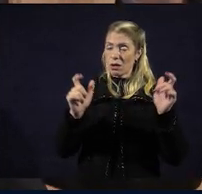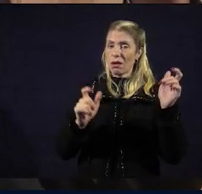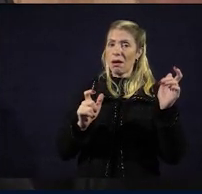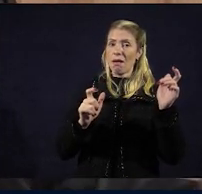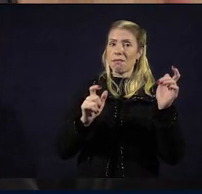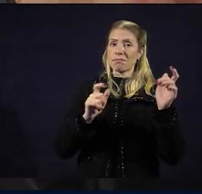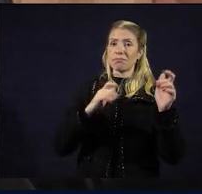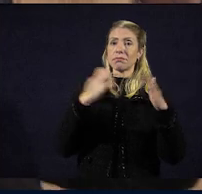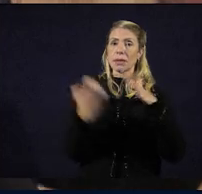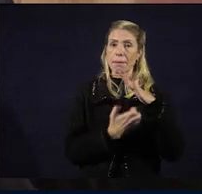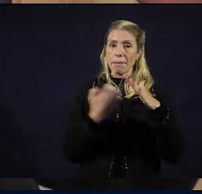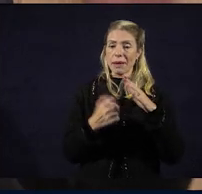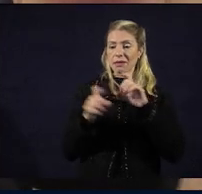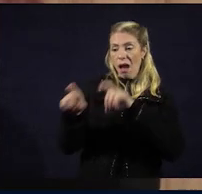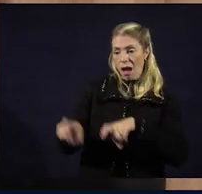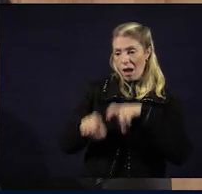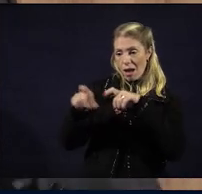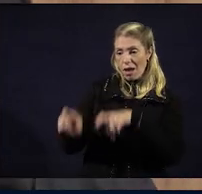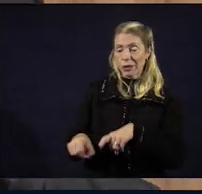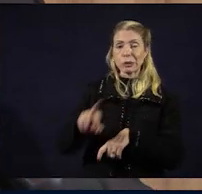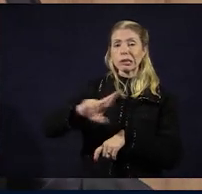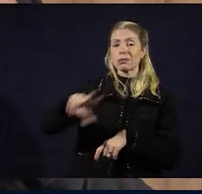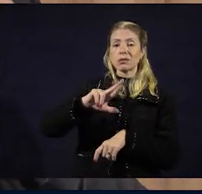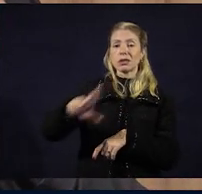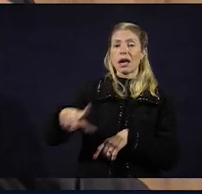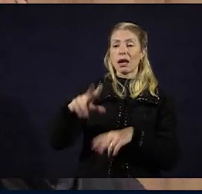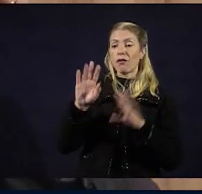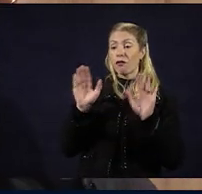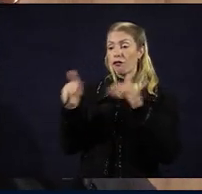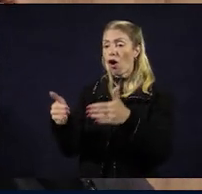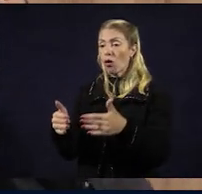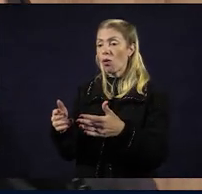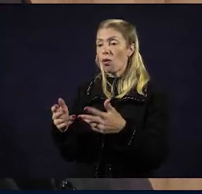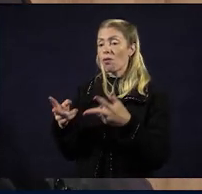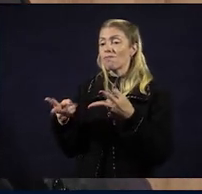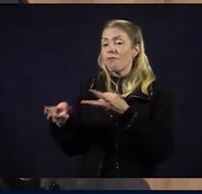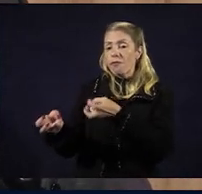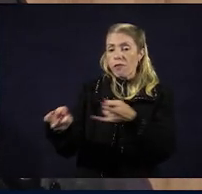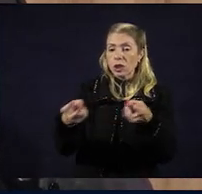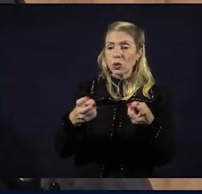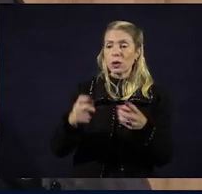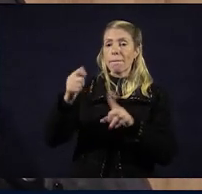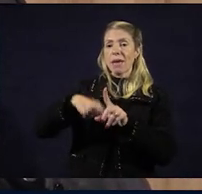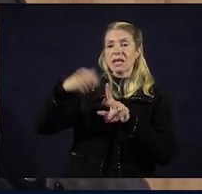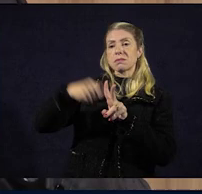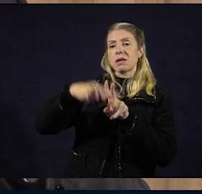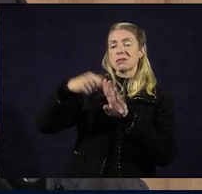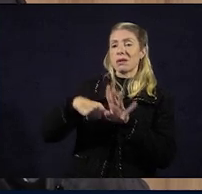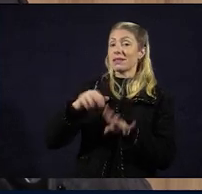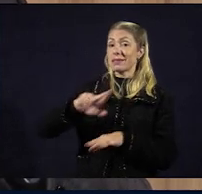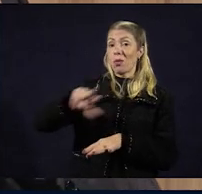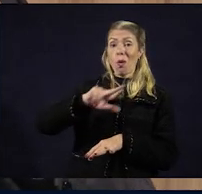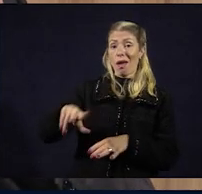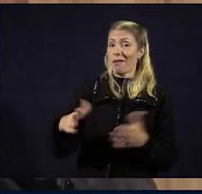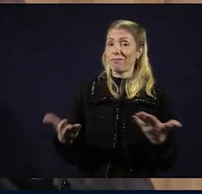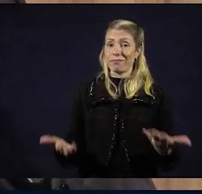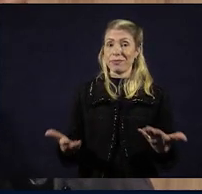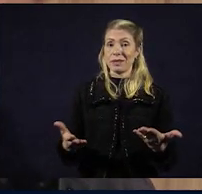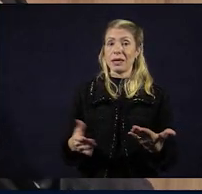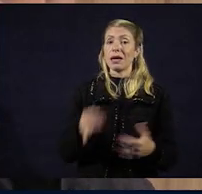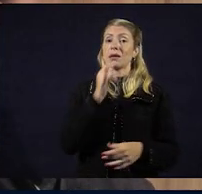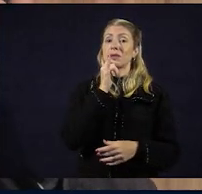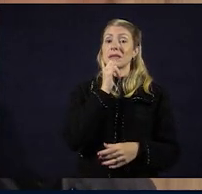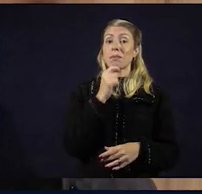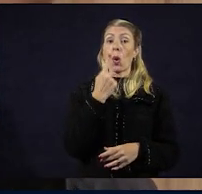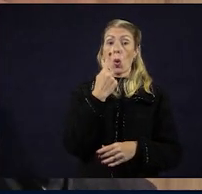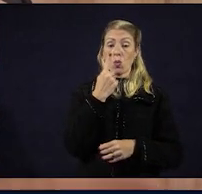esse esse negócio de faturar todo mês o nosso Bisa é anual né então ele a gente tem uma safra por